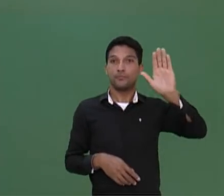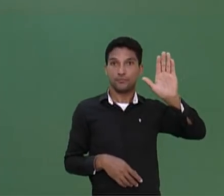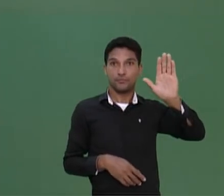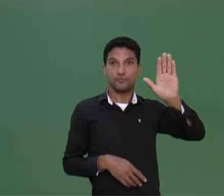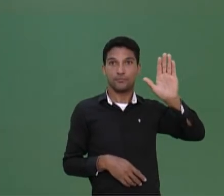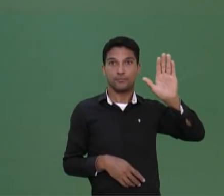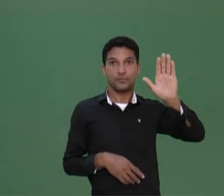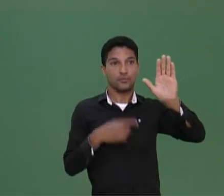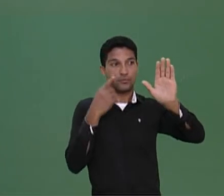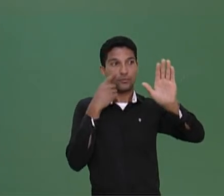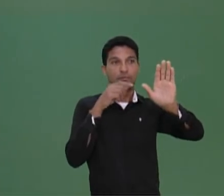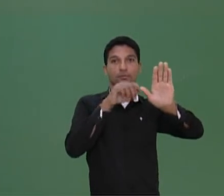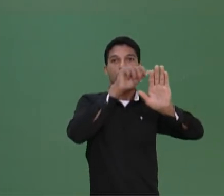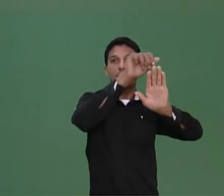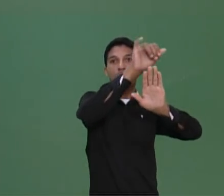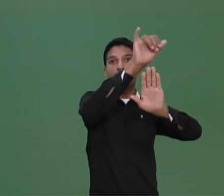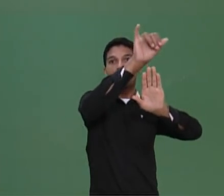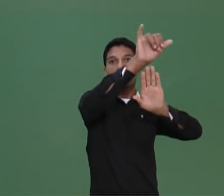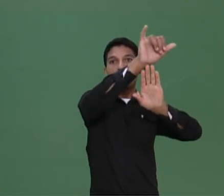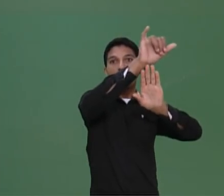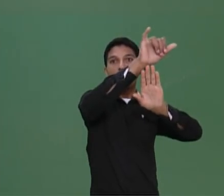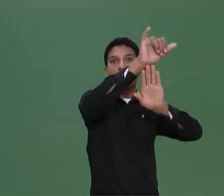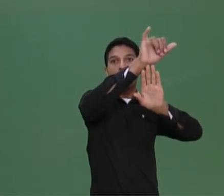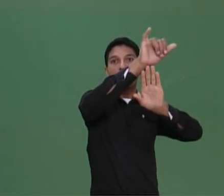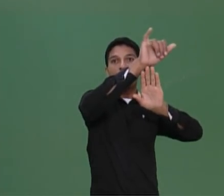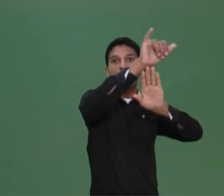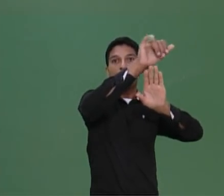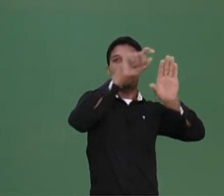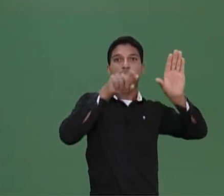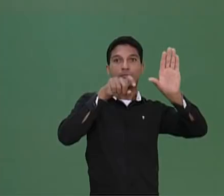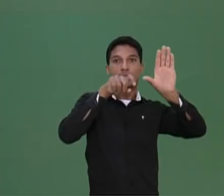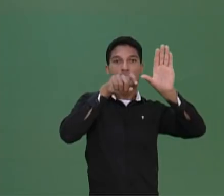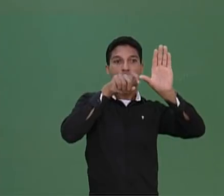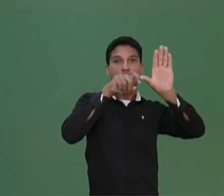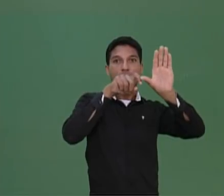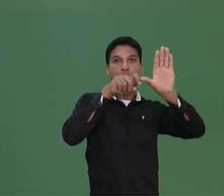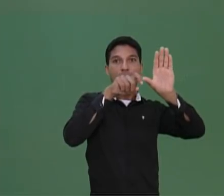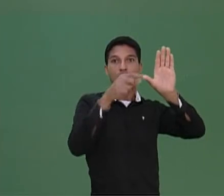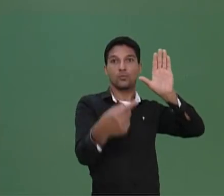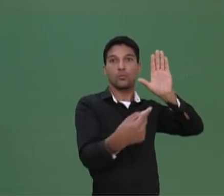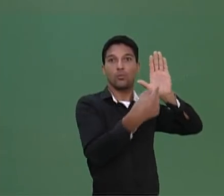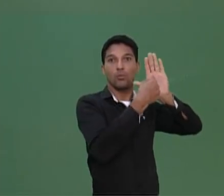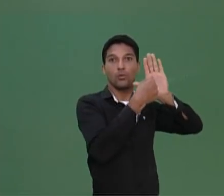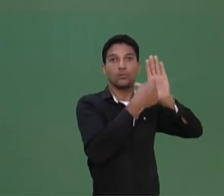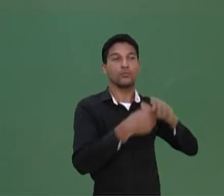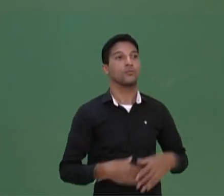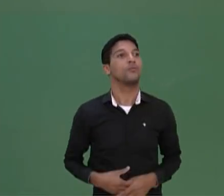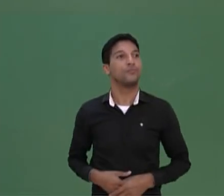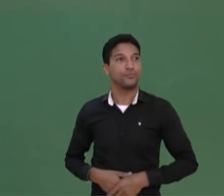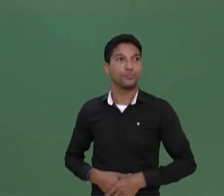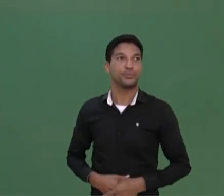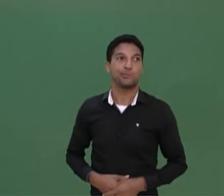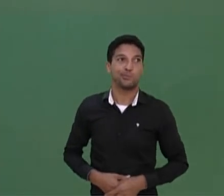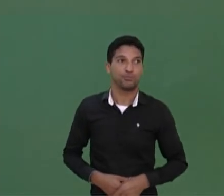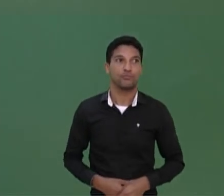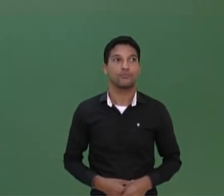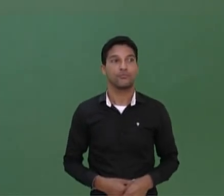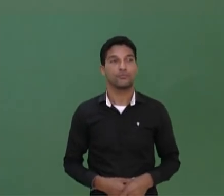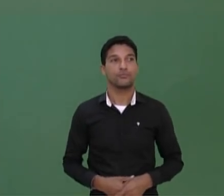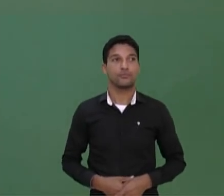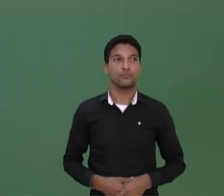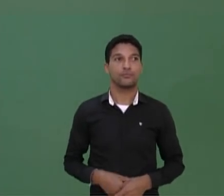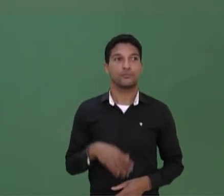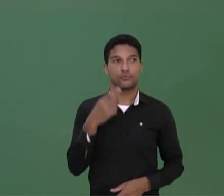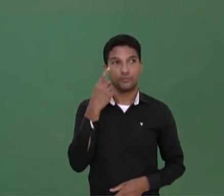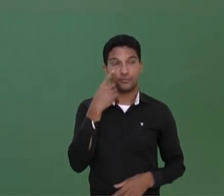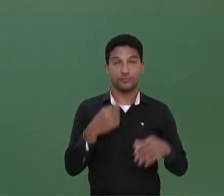o amor pega a função do item a o fx a =